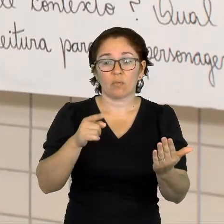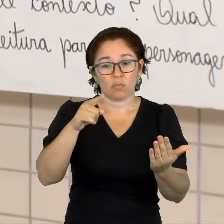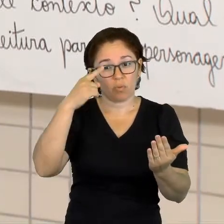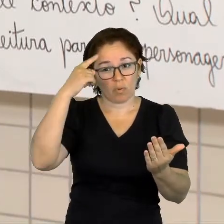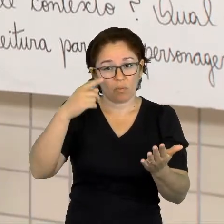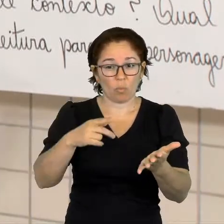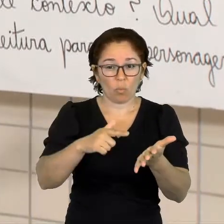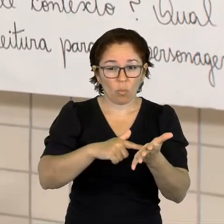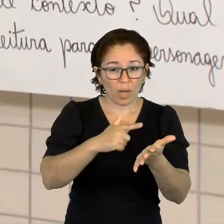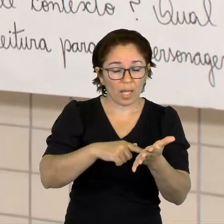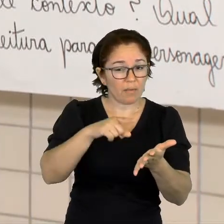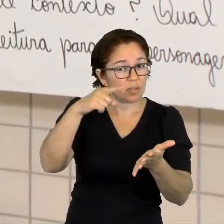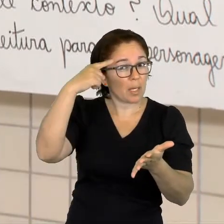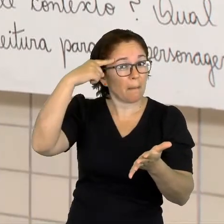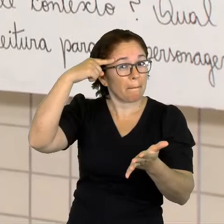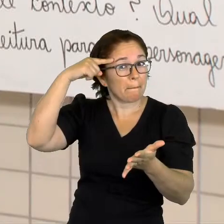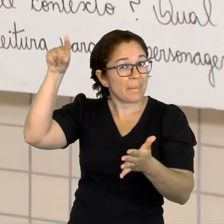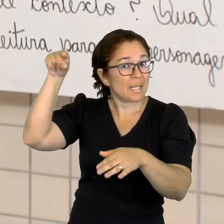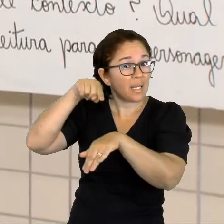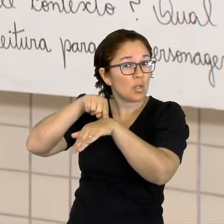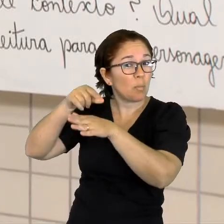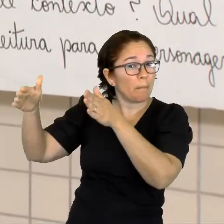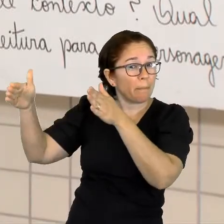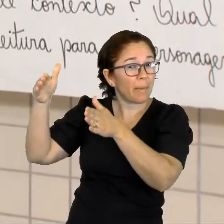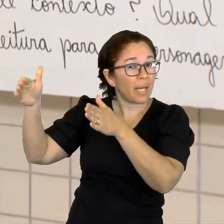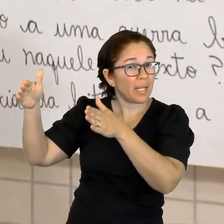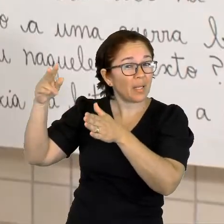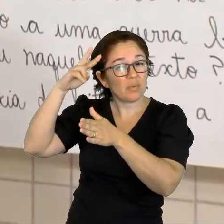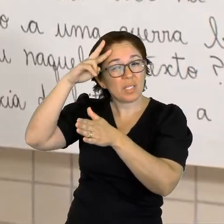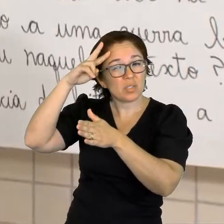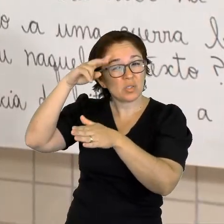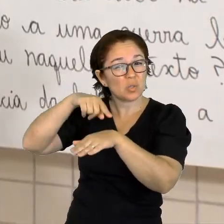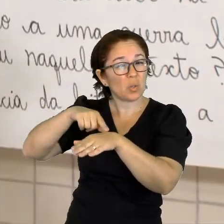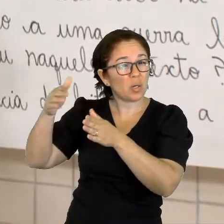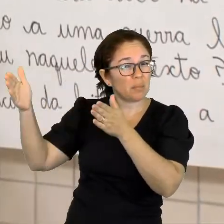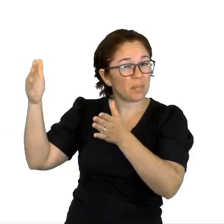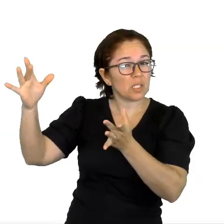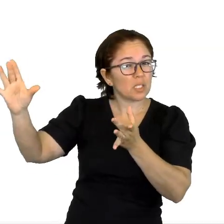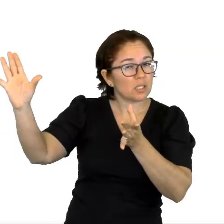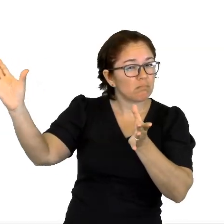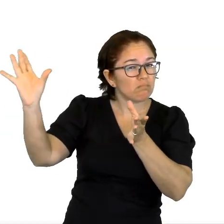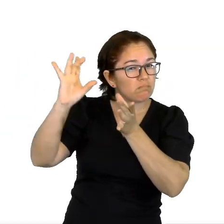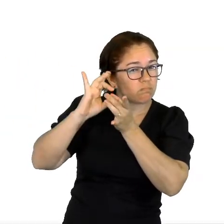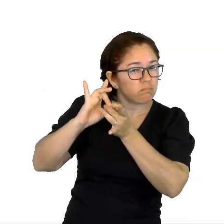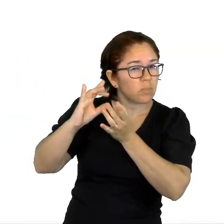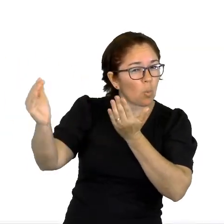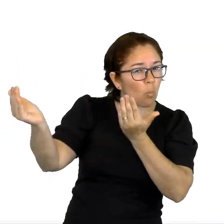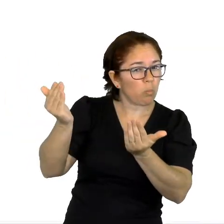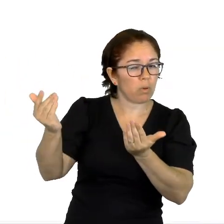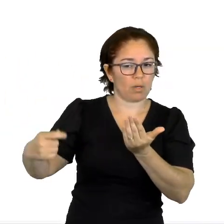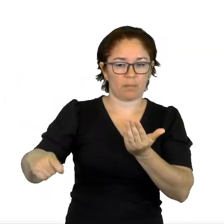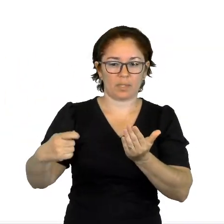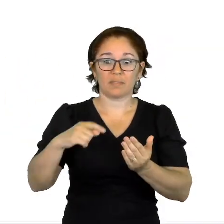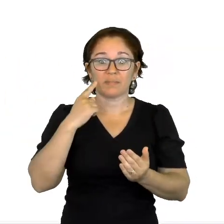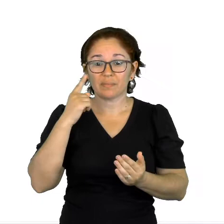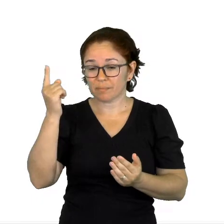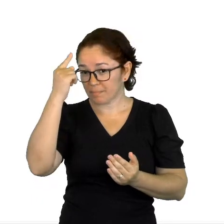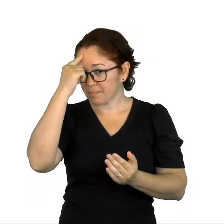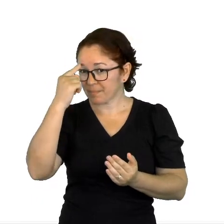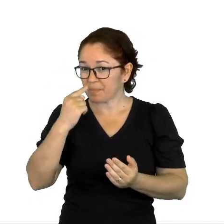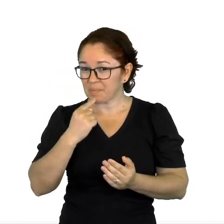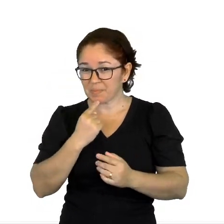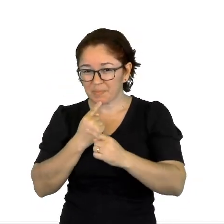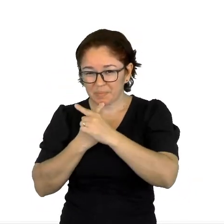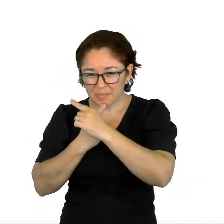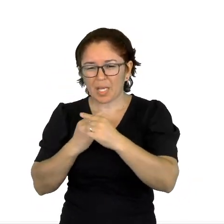né, desse livro. Vamos voltar bem aqui a imagem. Olha aqui essa imagem. Essa imagem representa bem